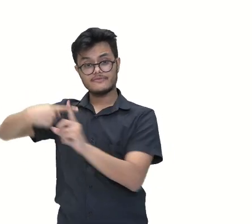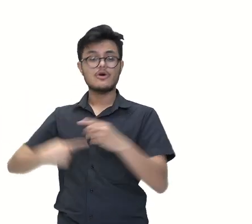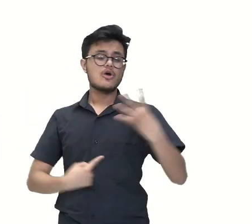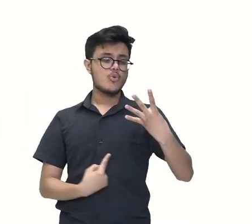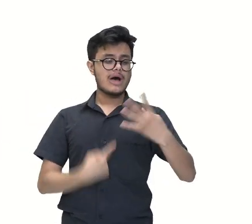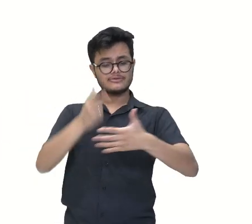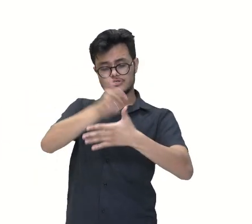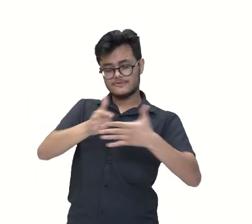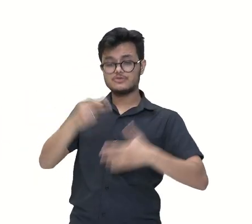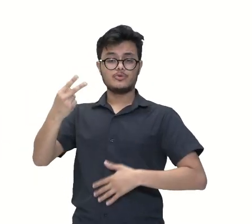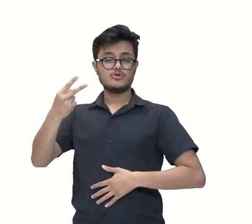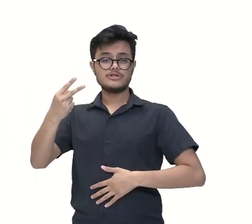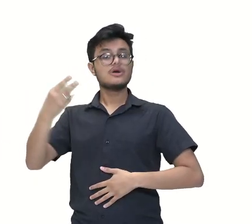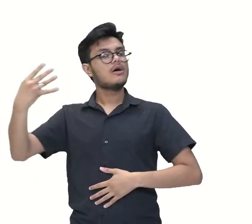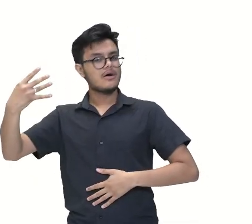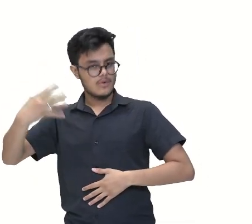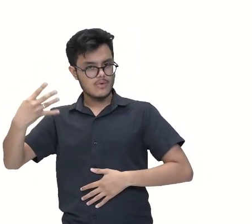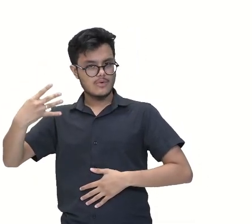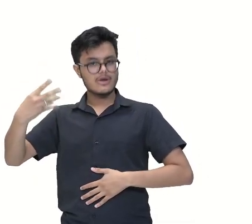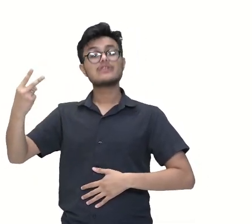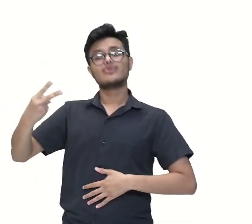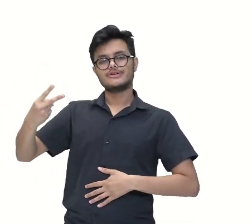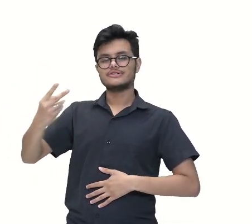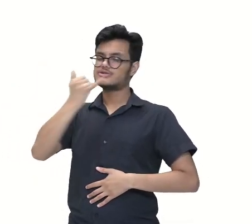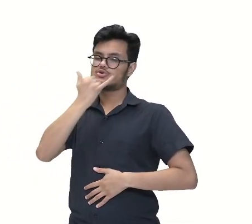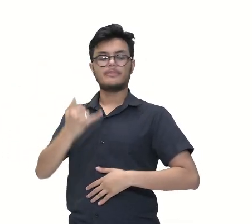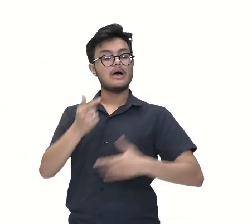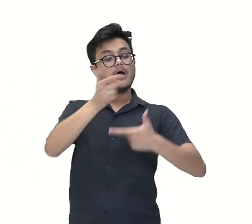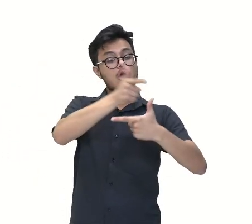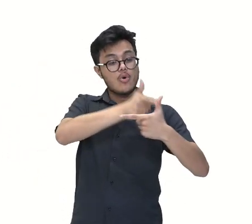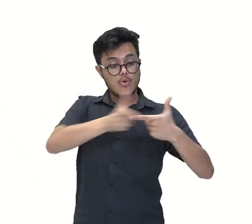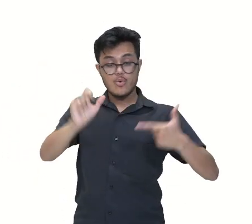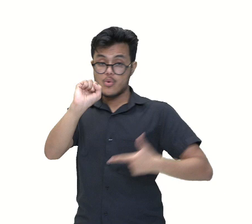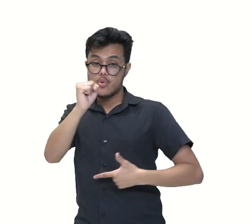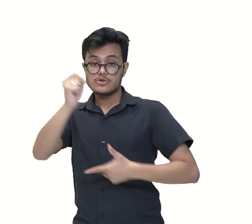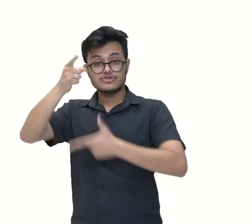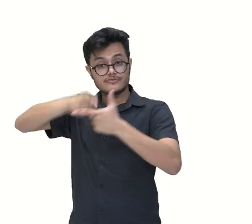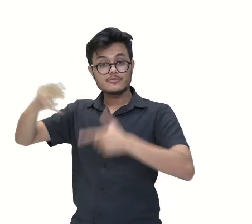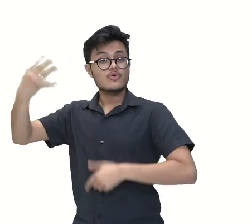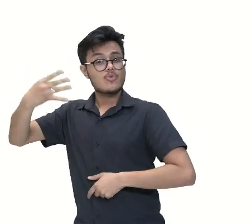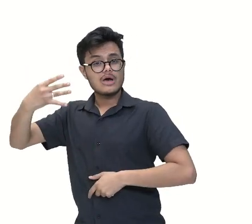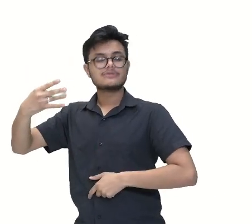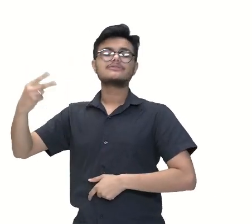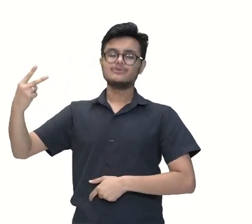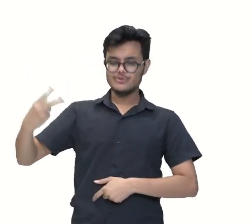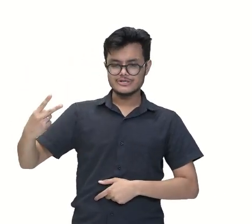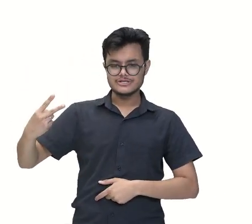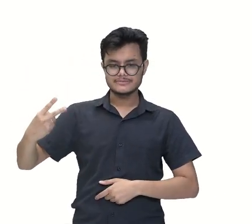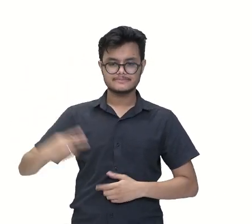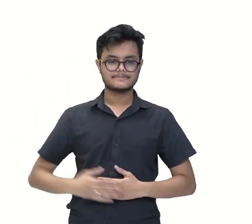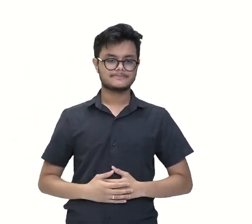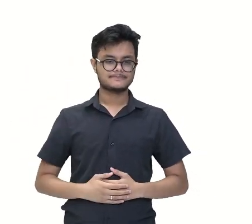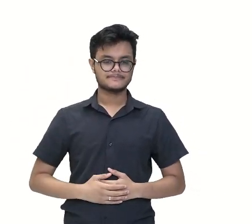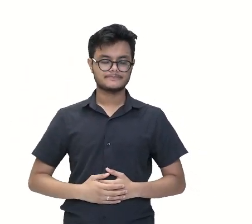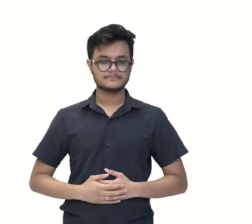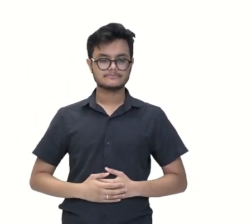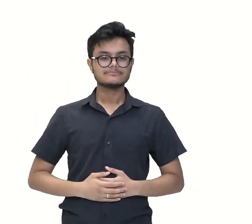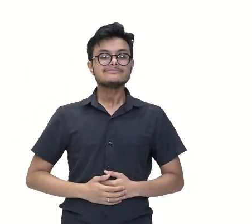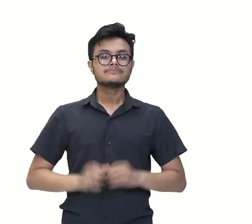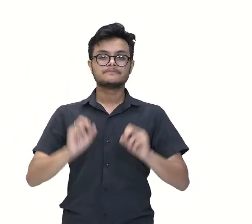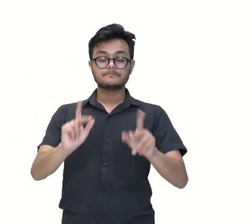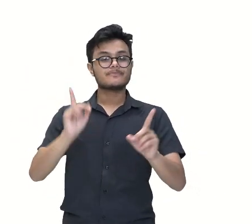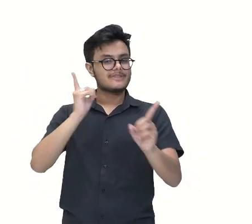2. Menos vezes menos, menos dividido para menos, nesse caso, é igual a 2 também. Bom, então